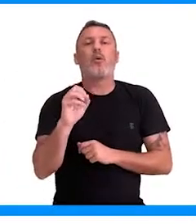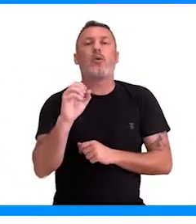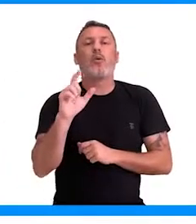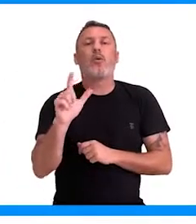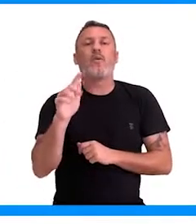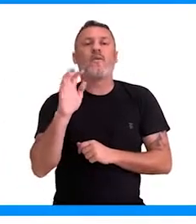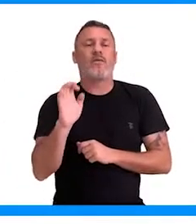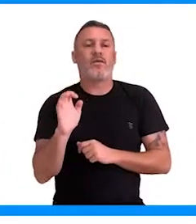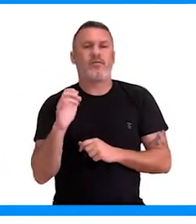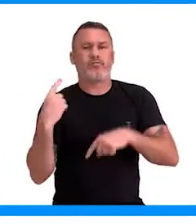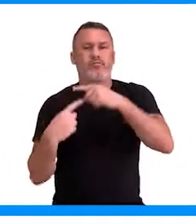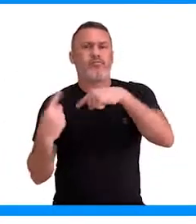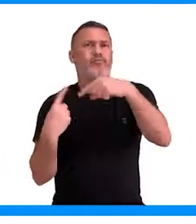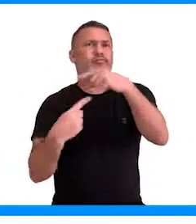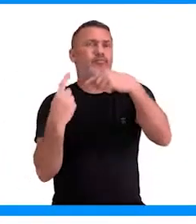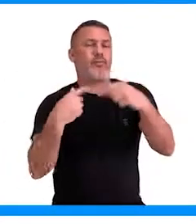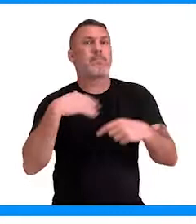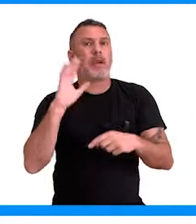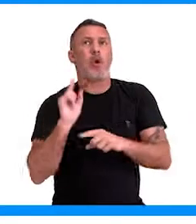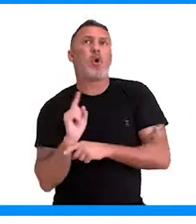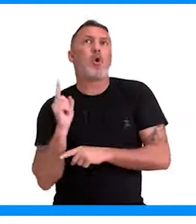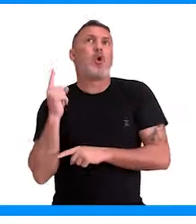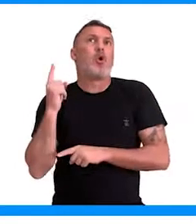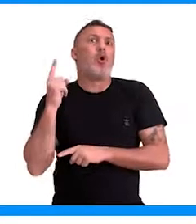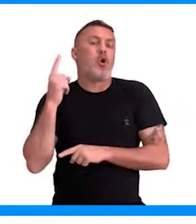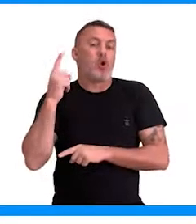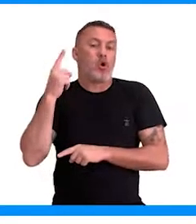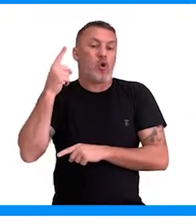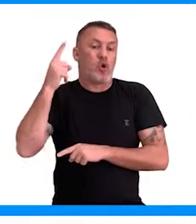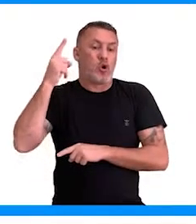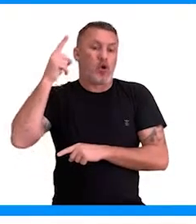efeito nela, ela ganha mais altitude